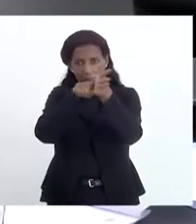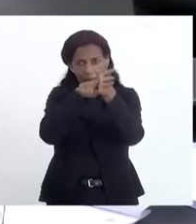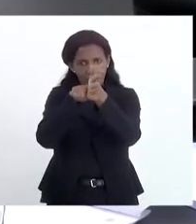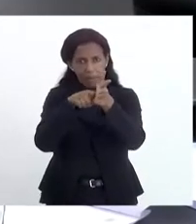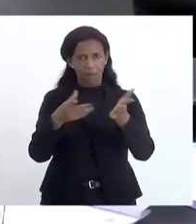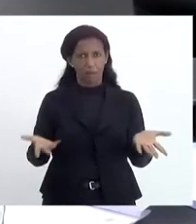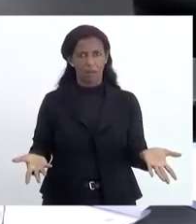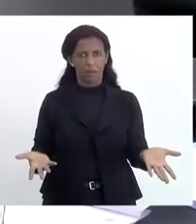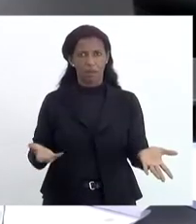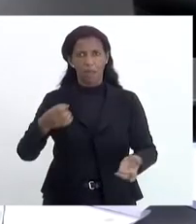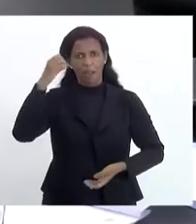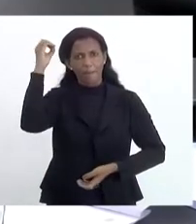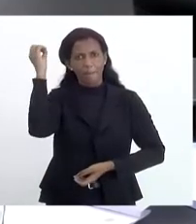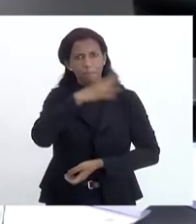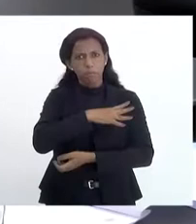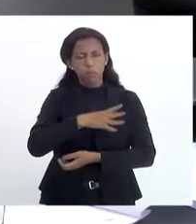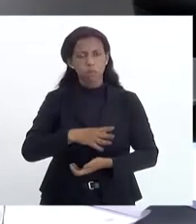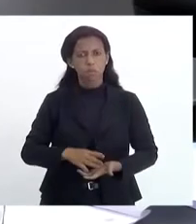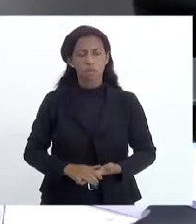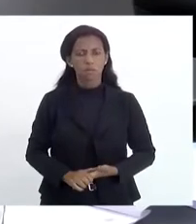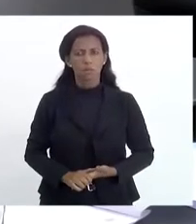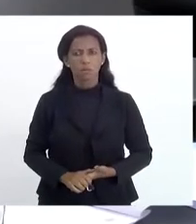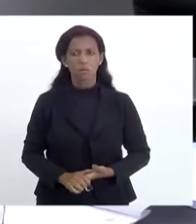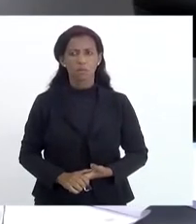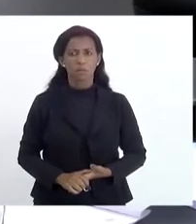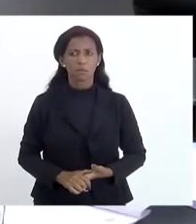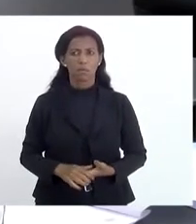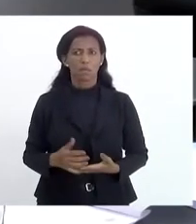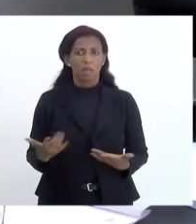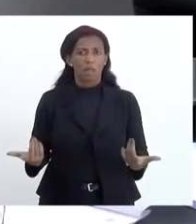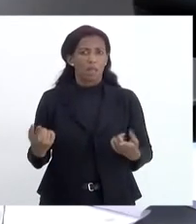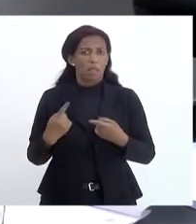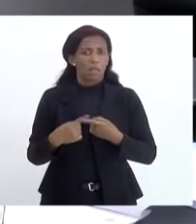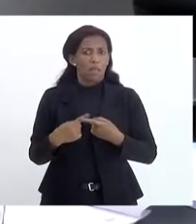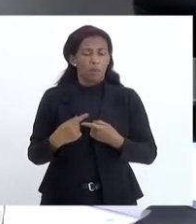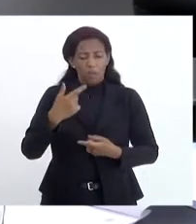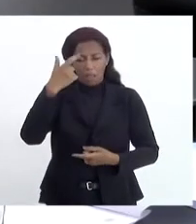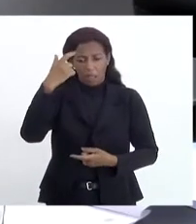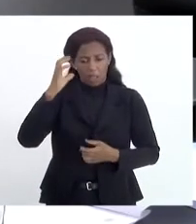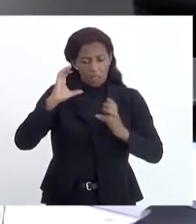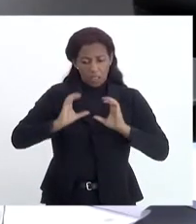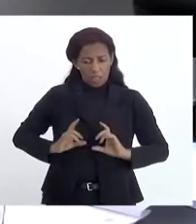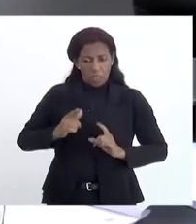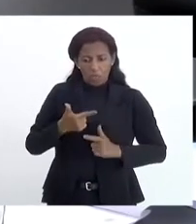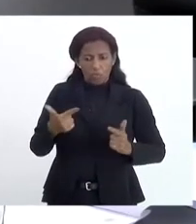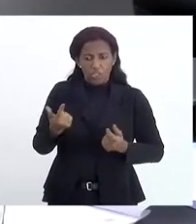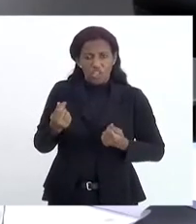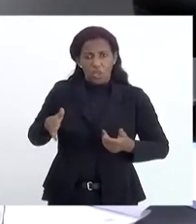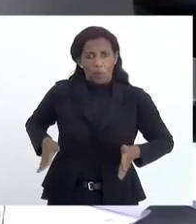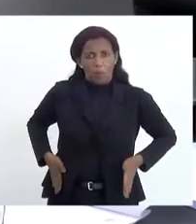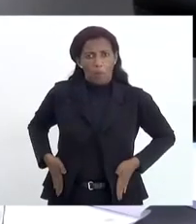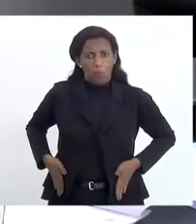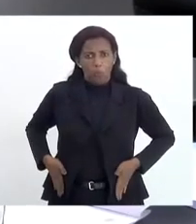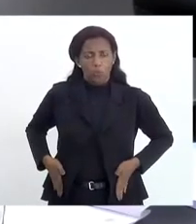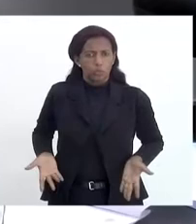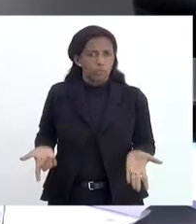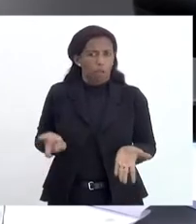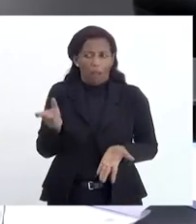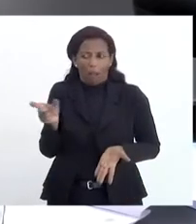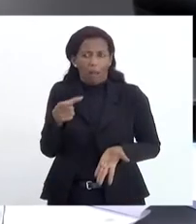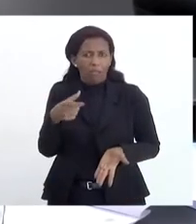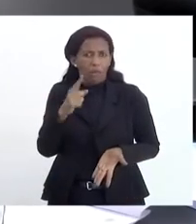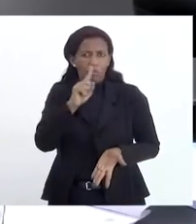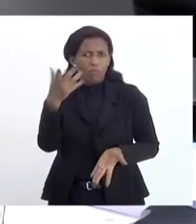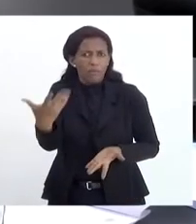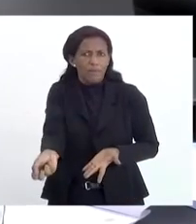é um abuso. Até que muitas vezes o cidadão não tem dinheiro no bolso. Então, senhor